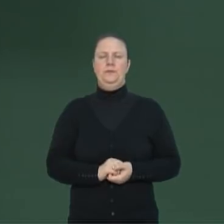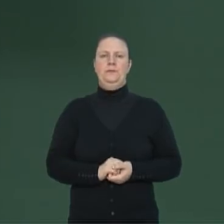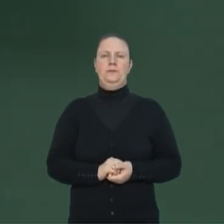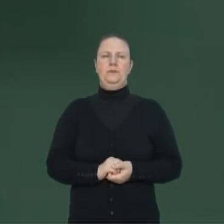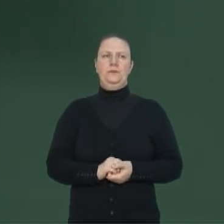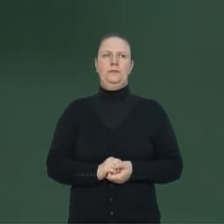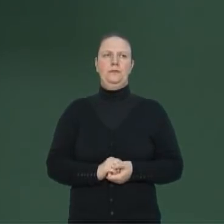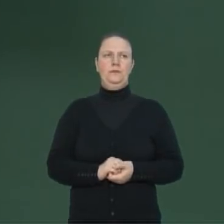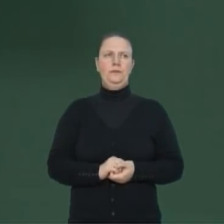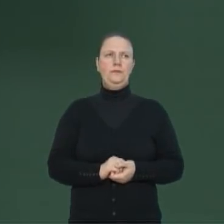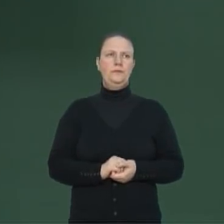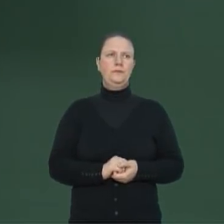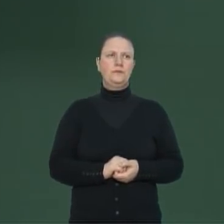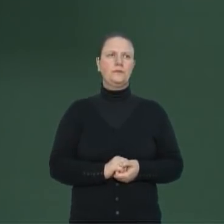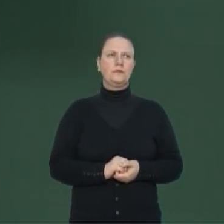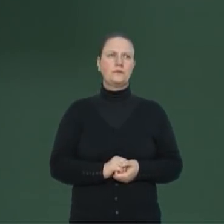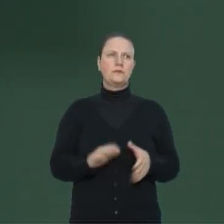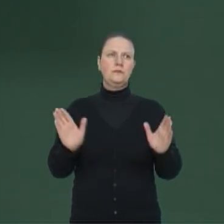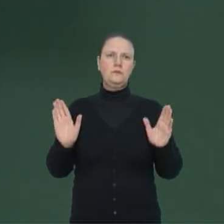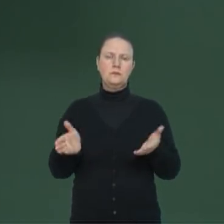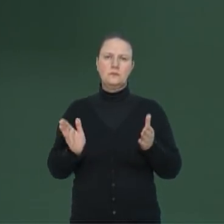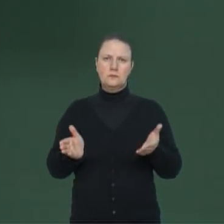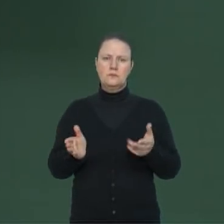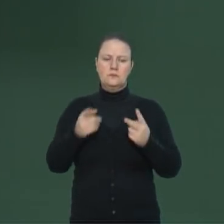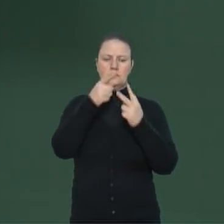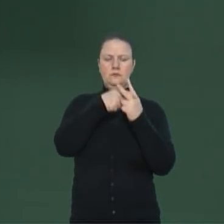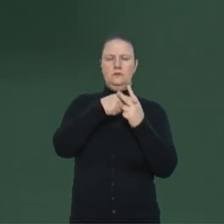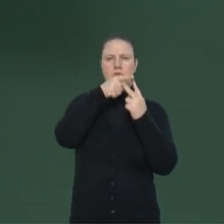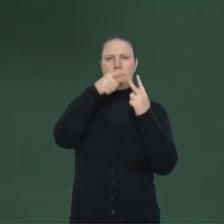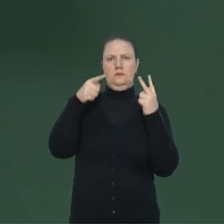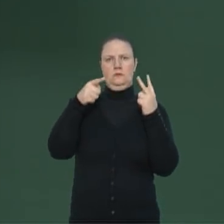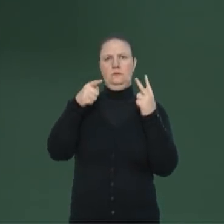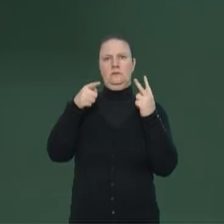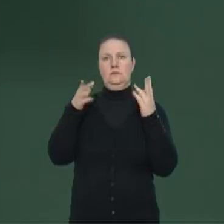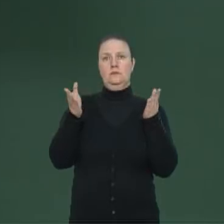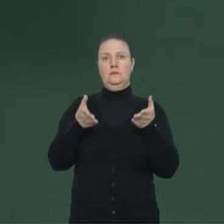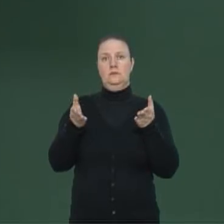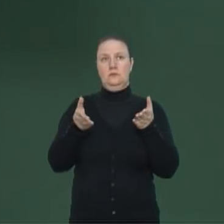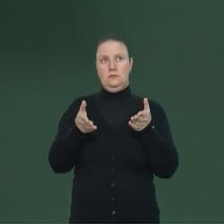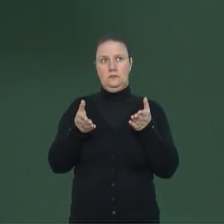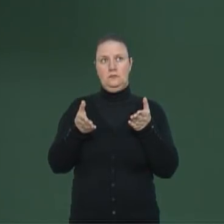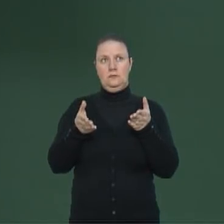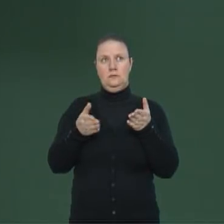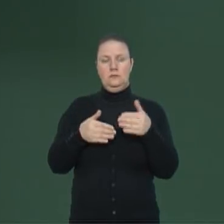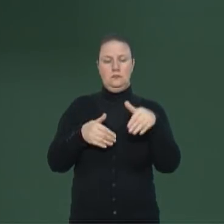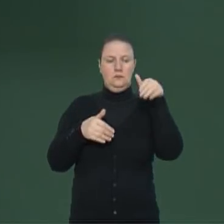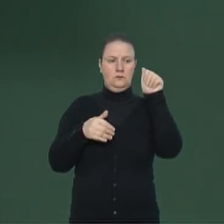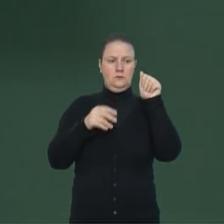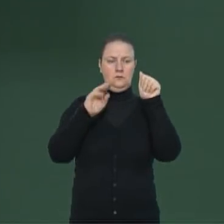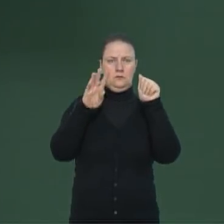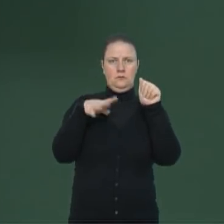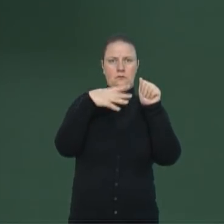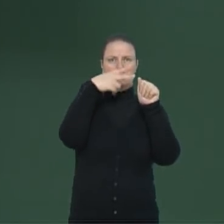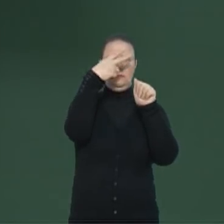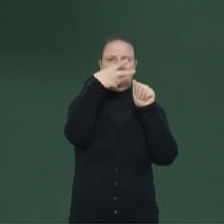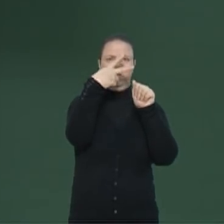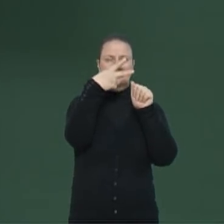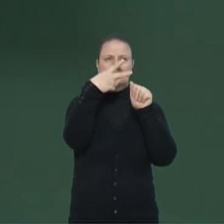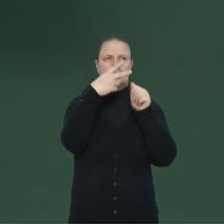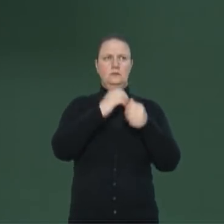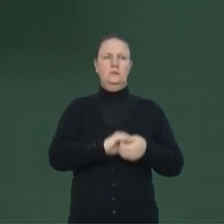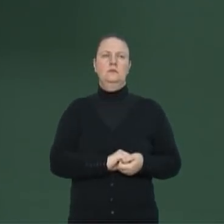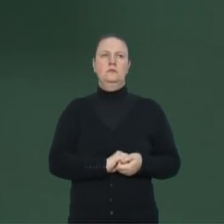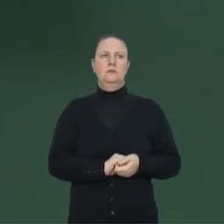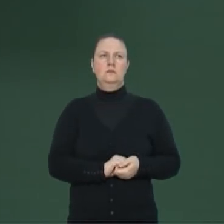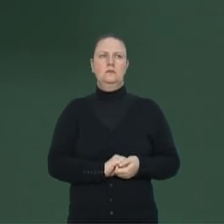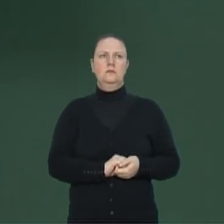né? E agora eu extraio as raízes, né? Aqui, extraindo a raiz, está ao quadrado. Outro lado, raiz, mais ou menos a raiz de 9